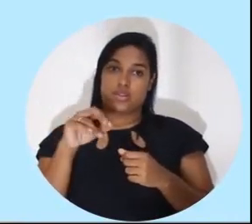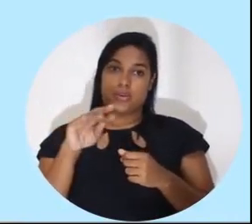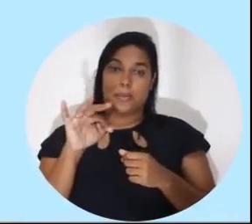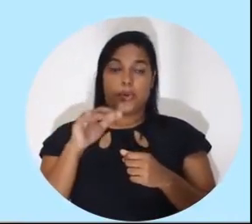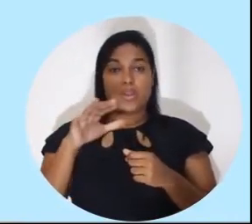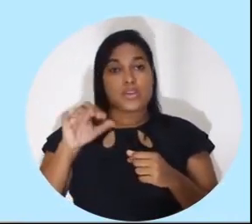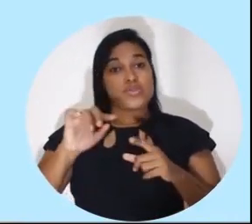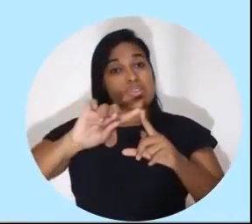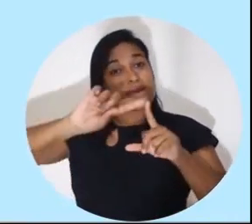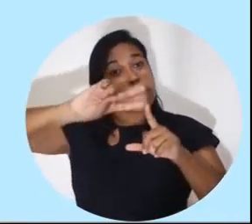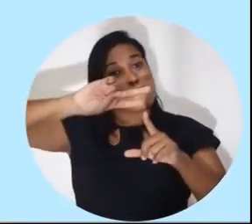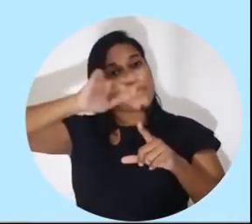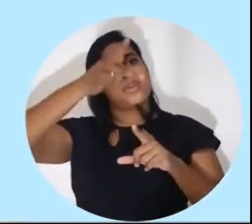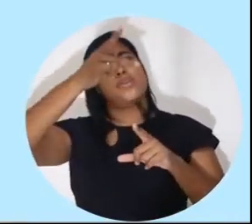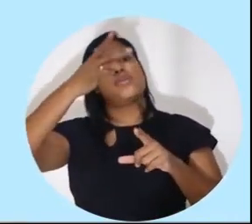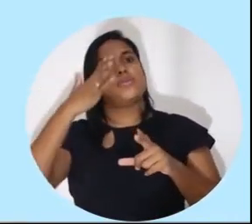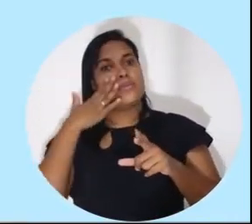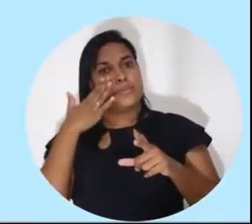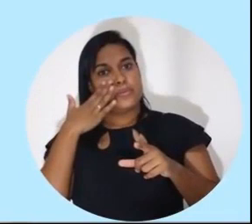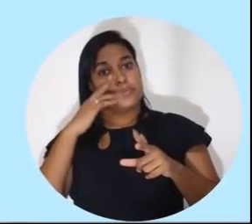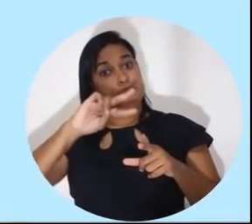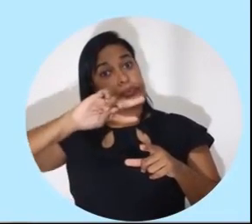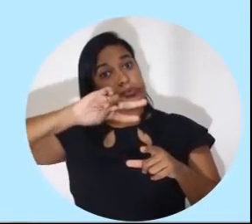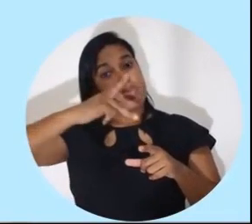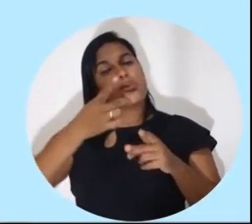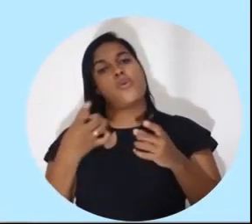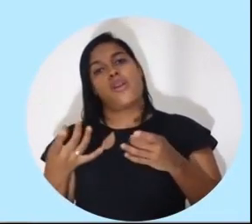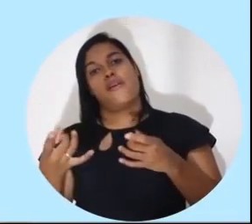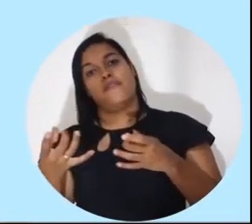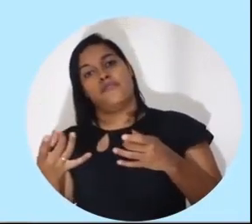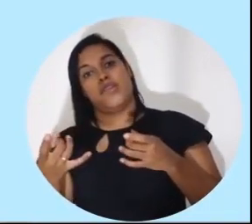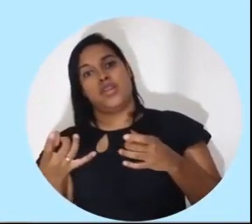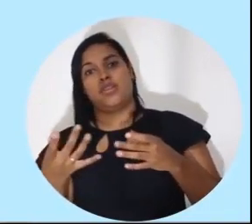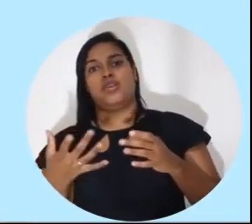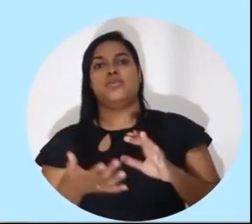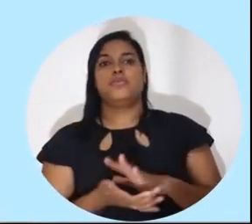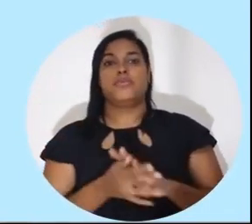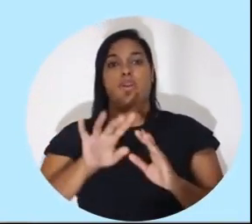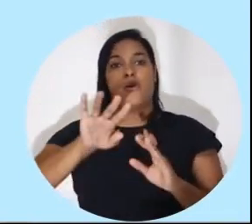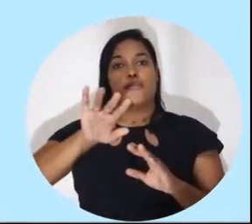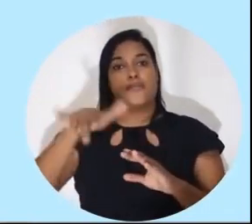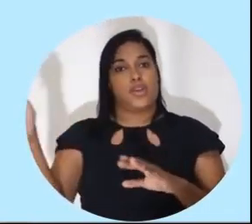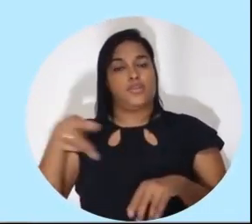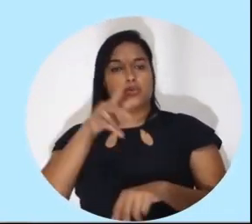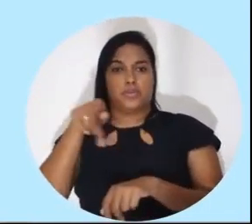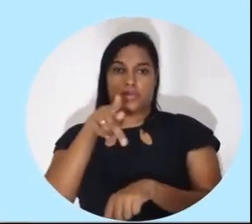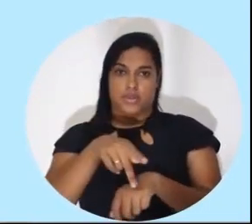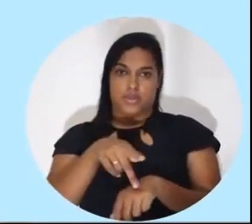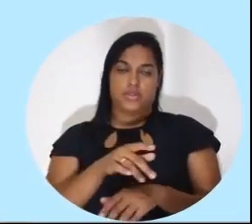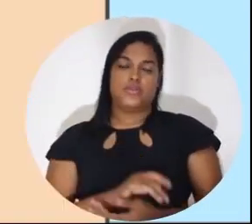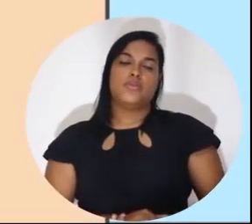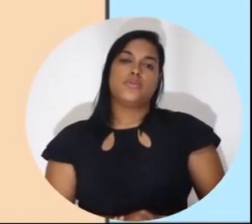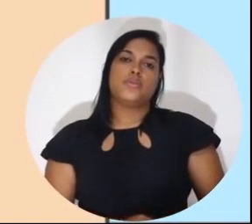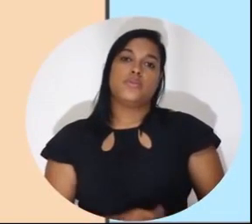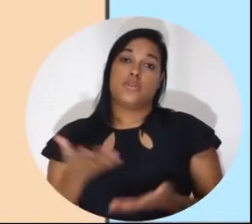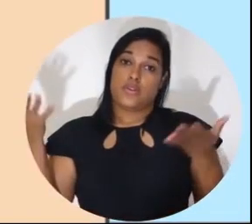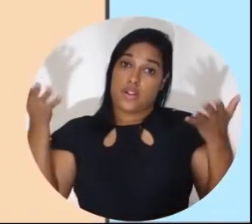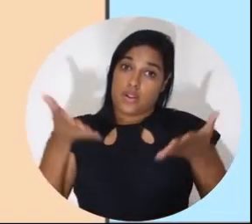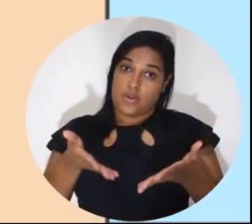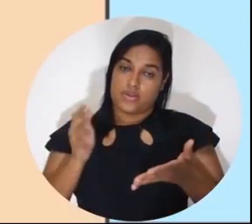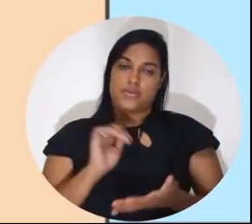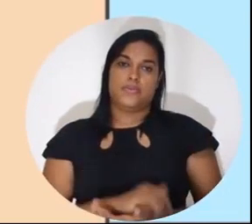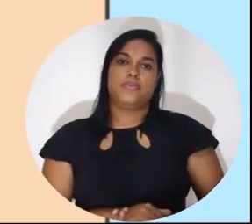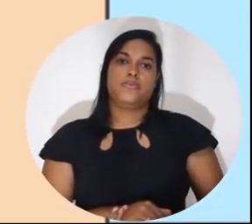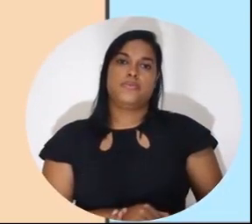que as exportações, isto é, maior que a venda de mercadorias fora do país. Vamos agora à conta